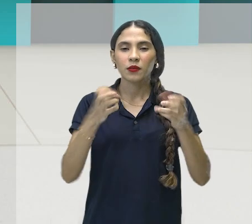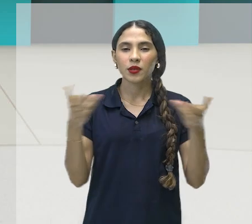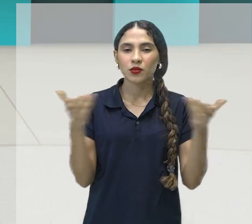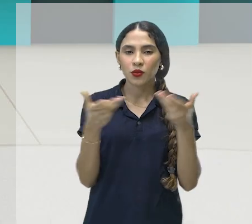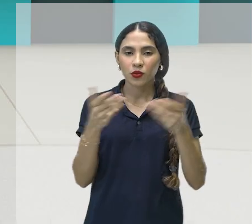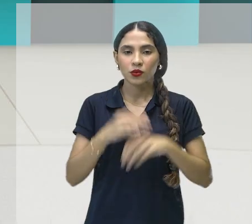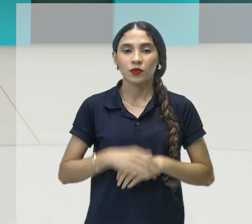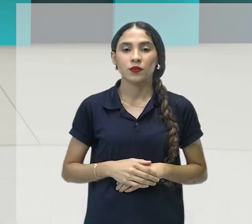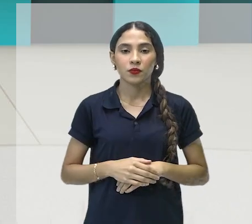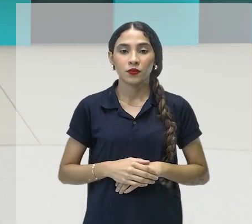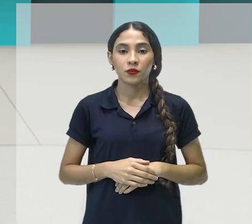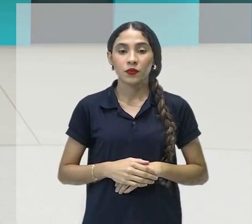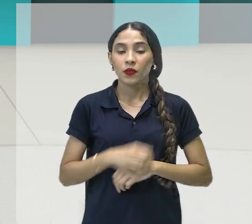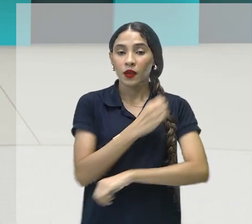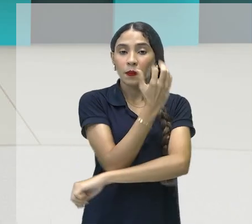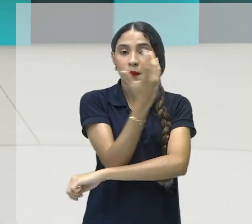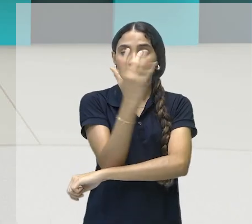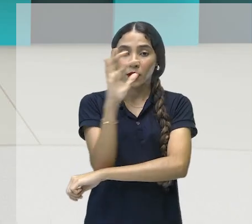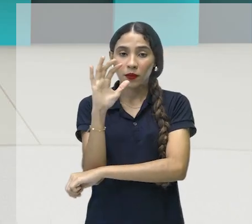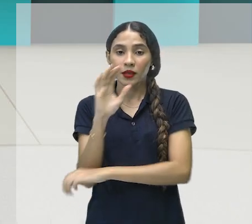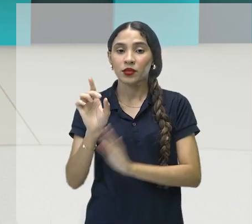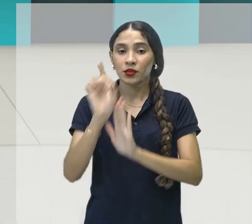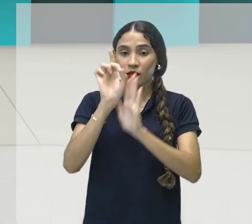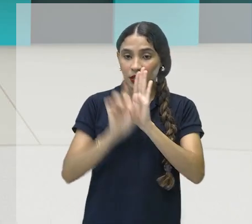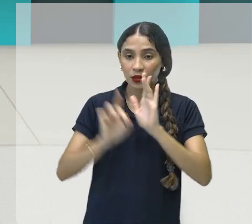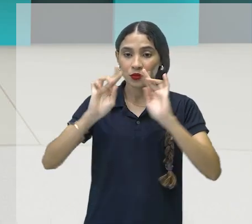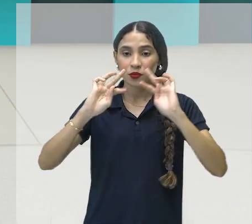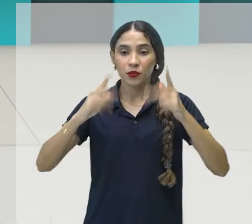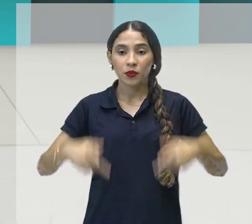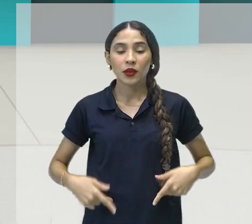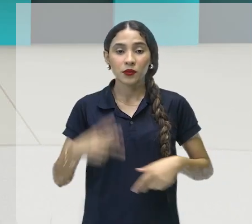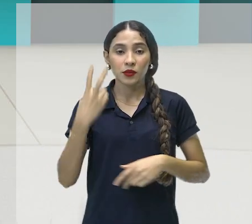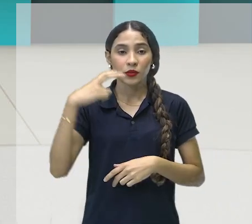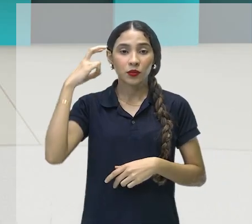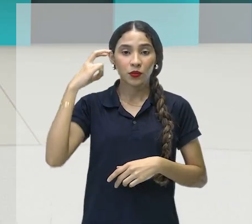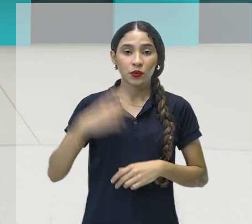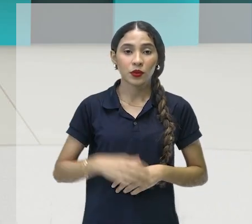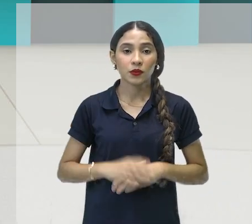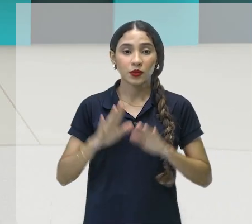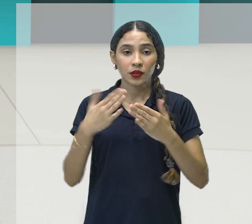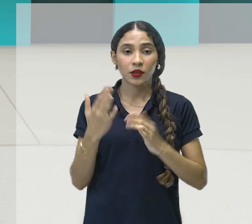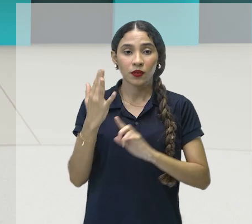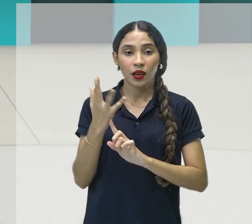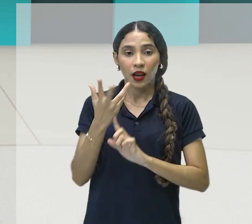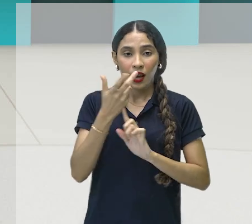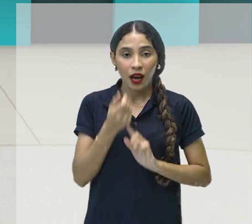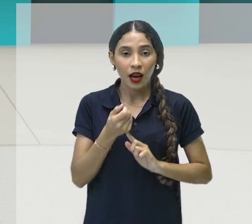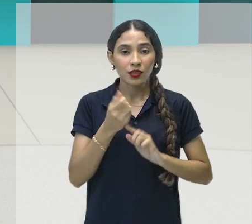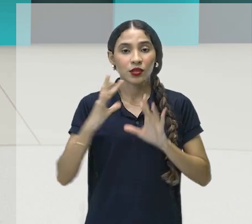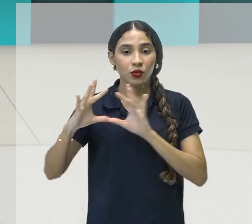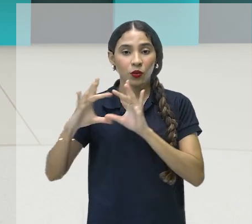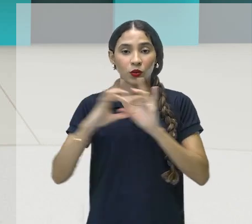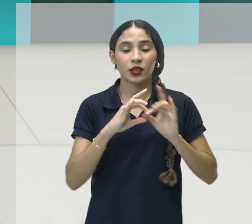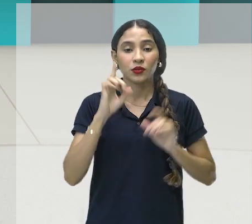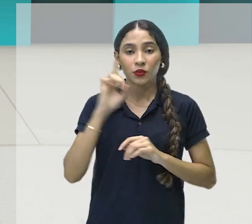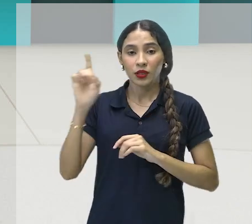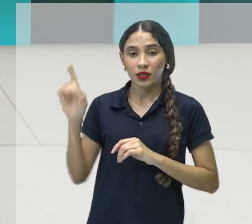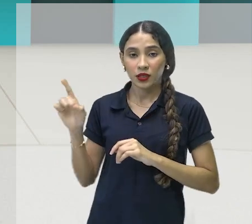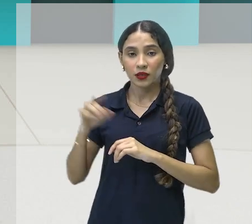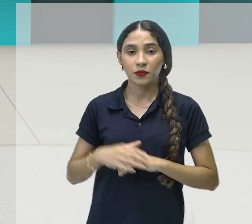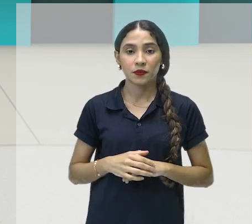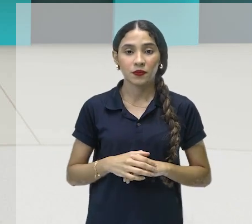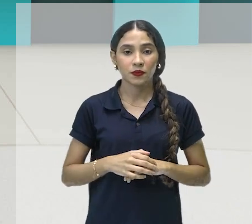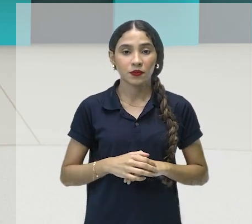temas atuais como meio ambiente, direitos humanos e cultura. Então, a arte, nesse contexto,